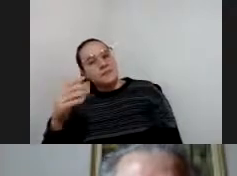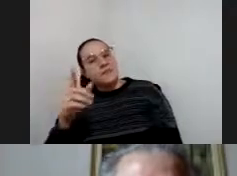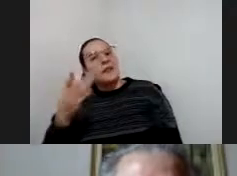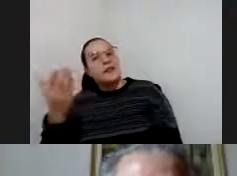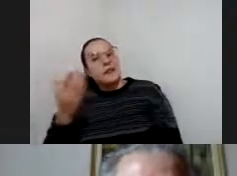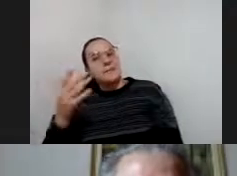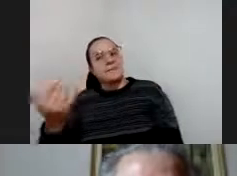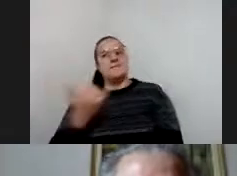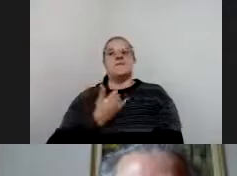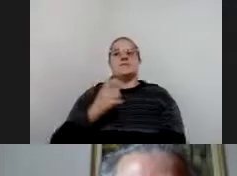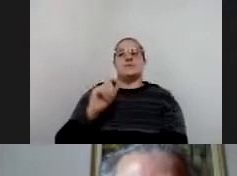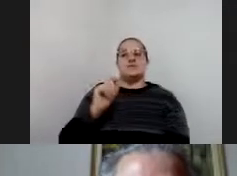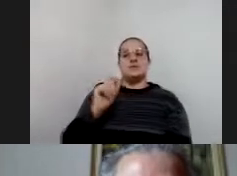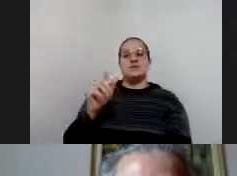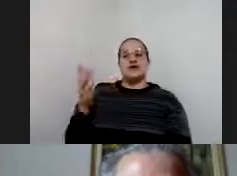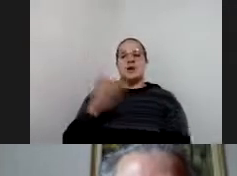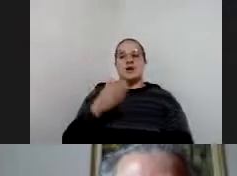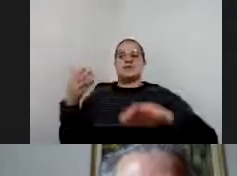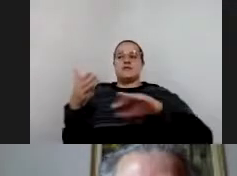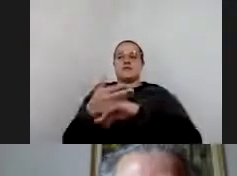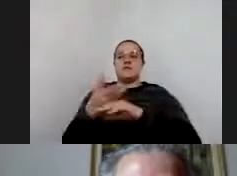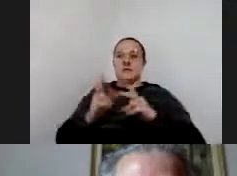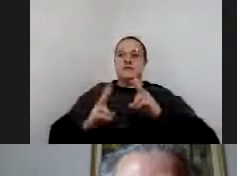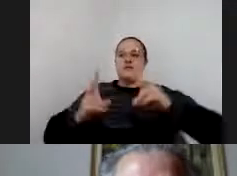estão entrando agora, tá bom? Vamos lá, vamos continuar.